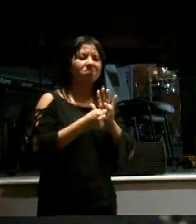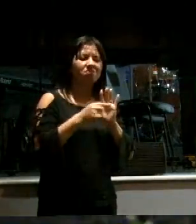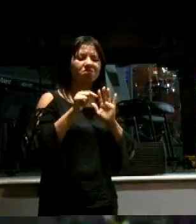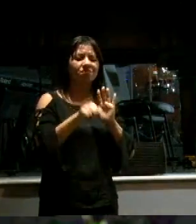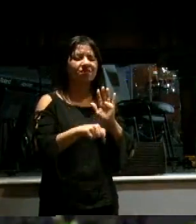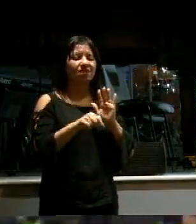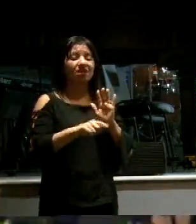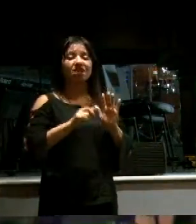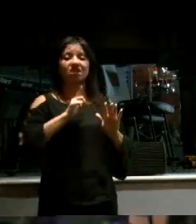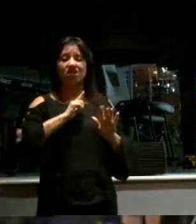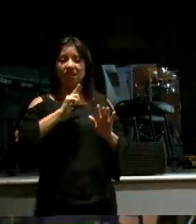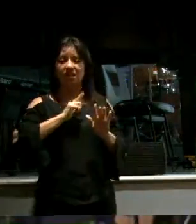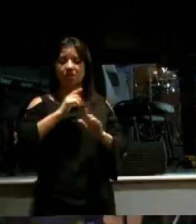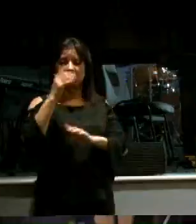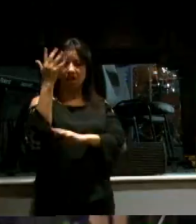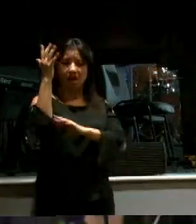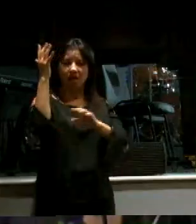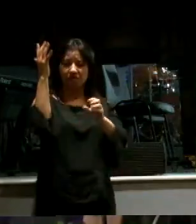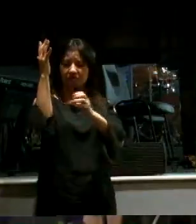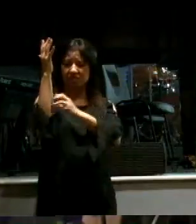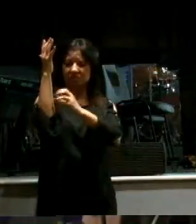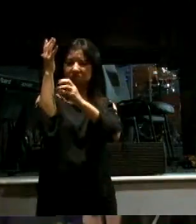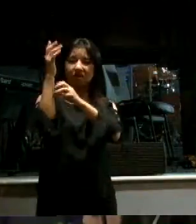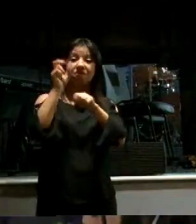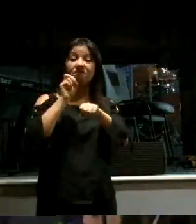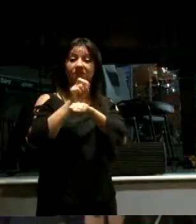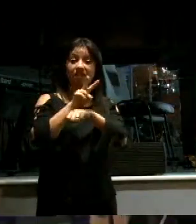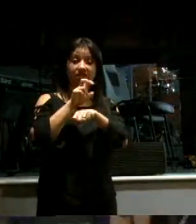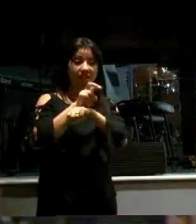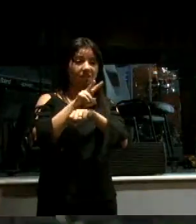que existe até hoje na região. Venenosa.